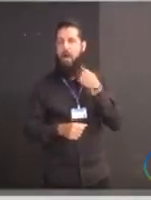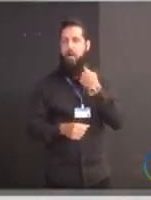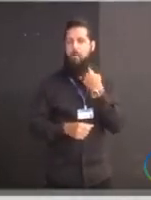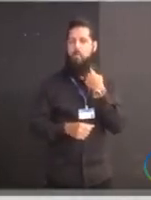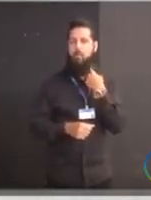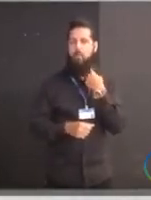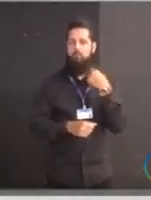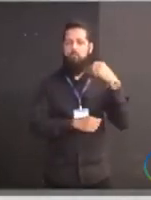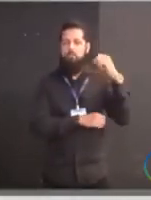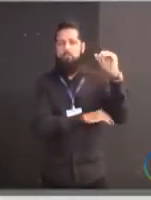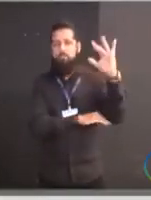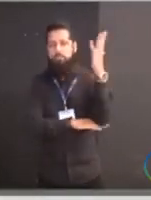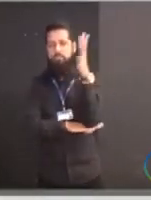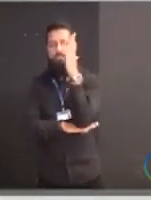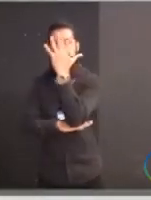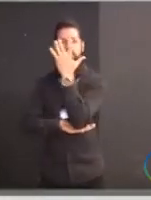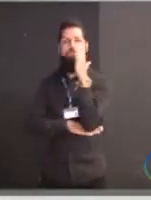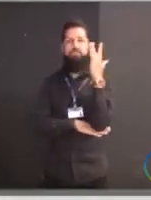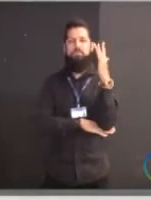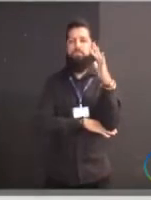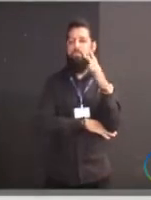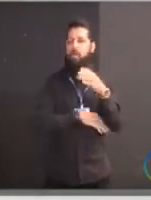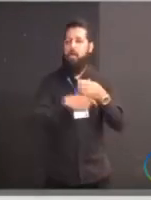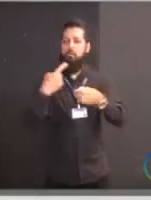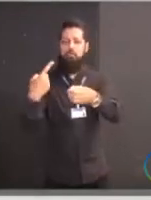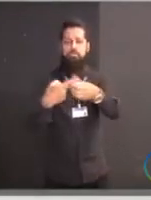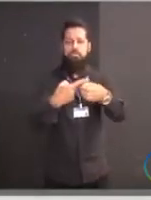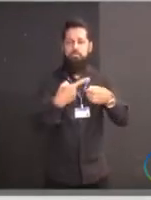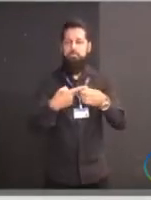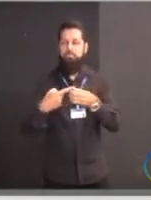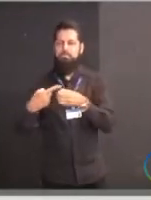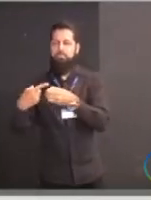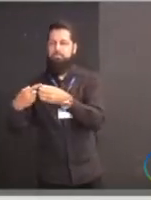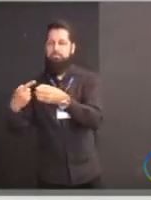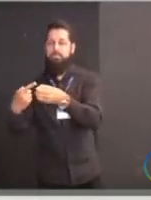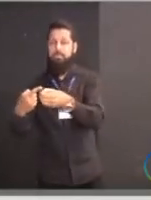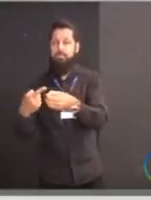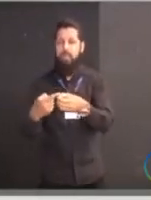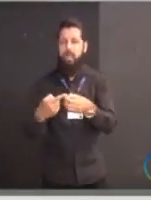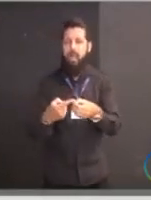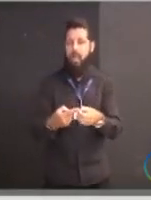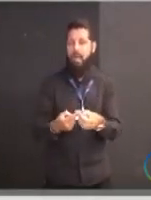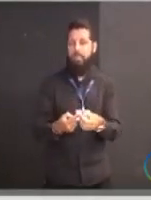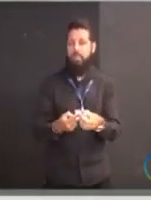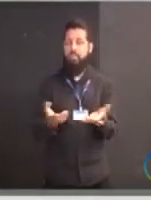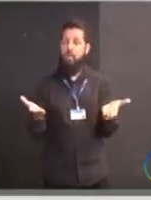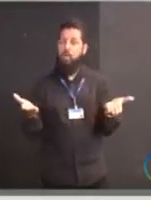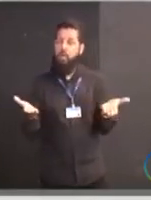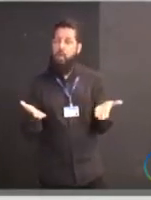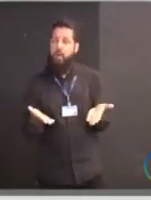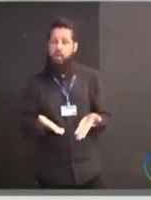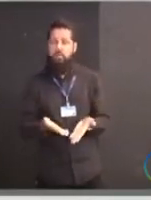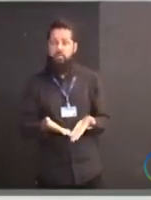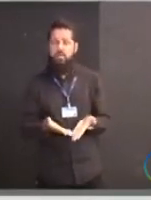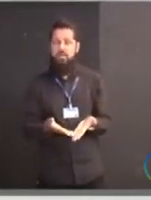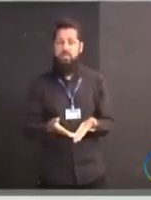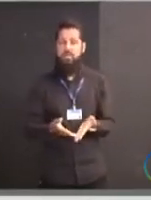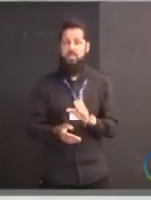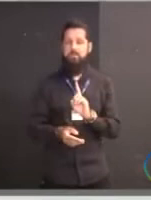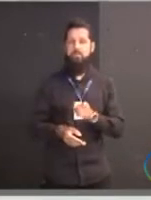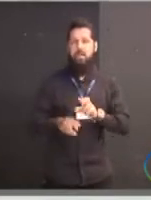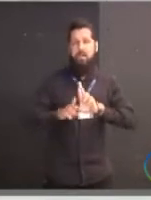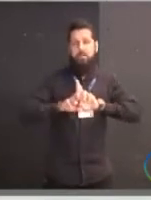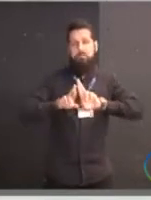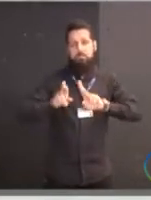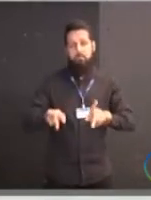natureza nas cidades e nos campos não seria hoje esse flagelo que